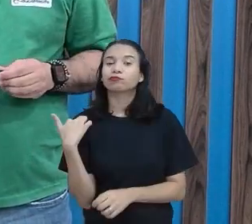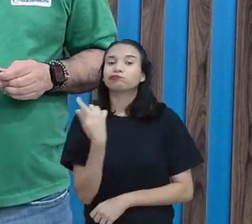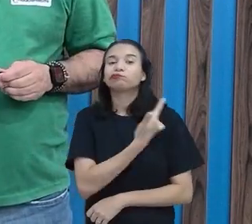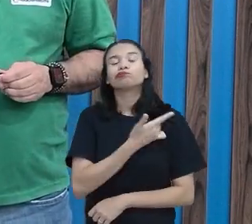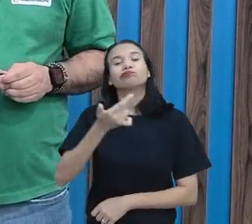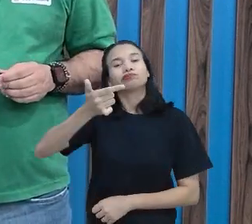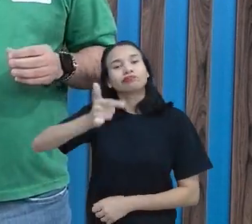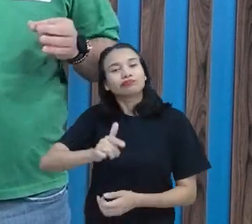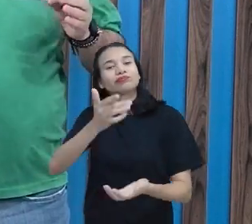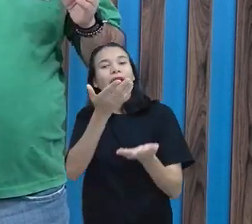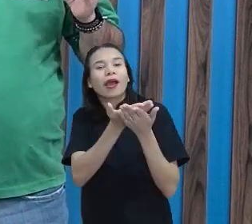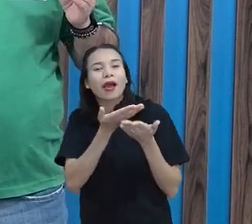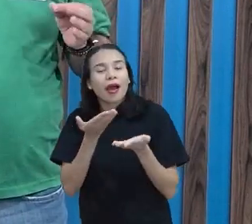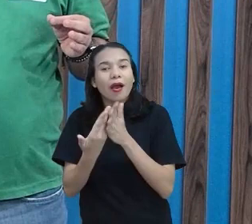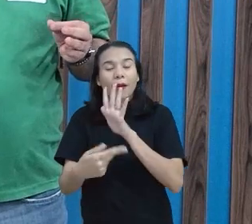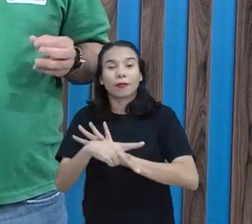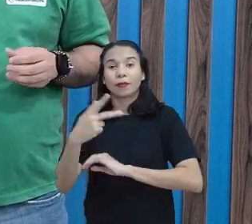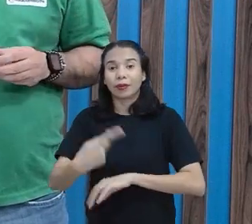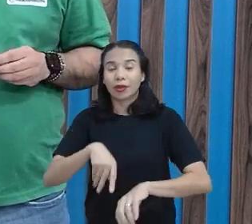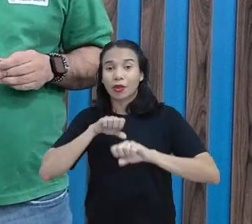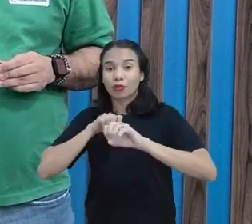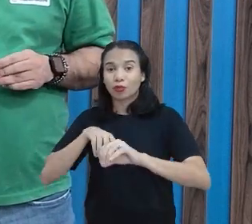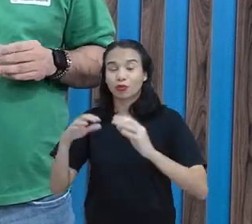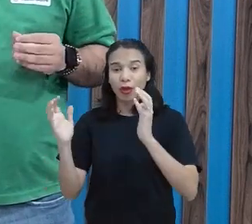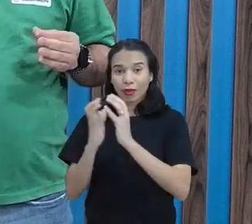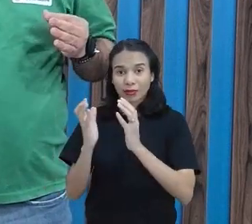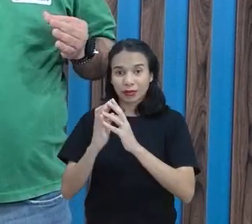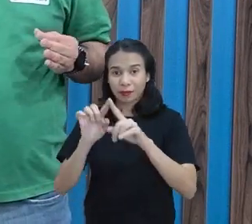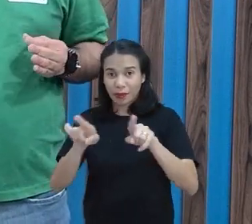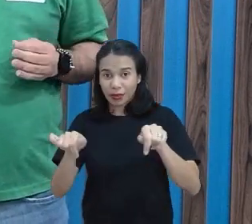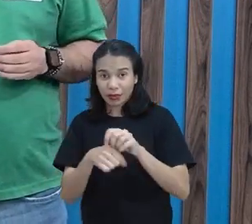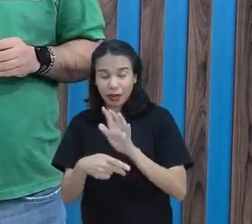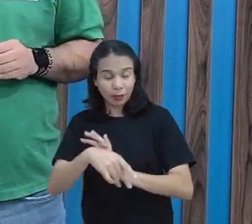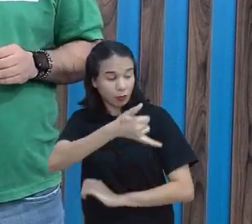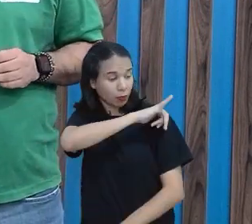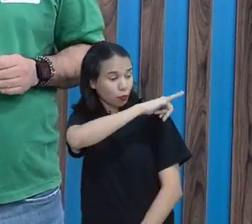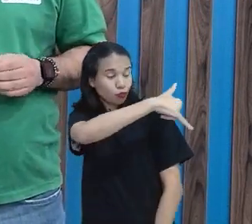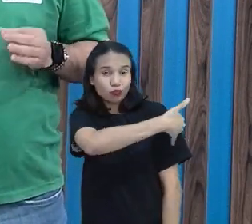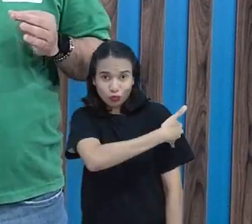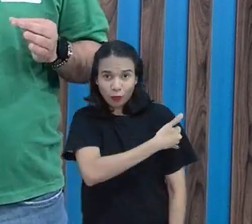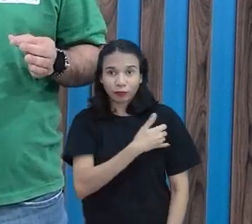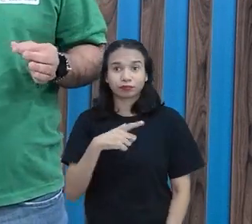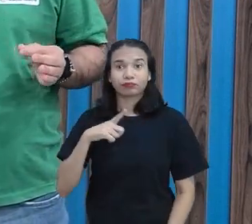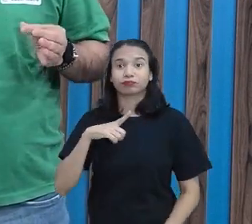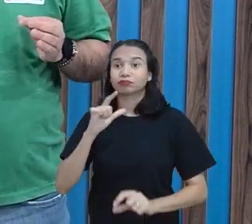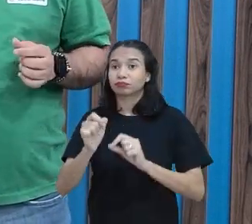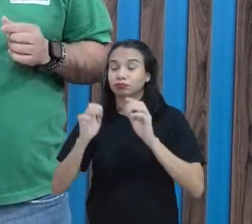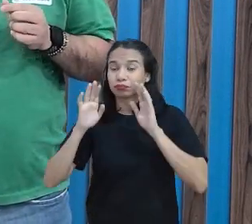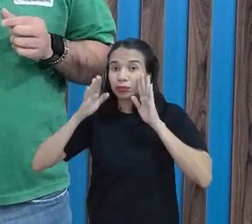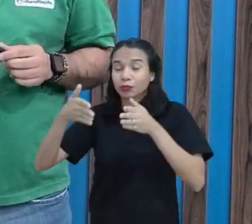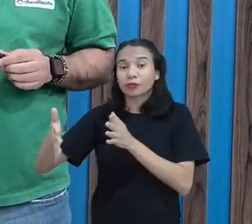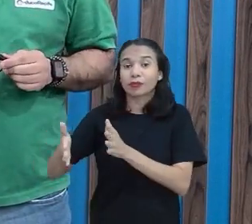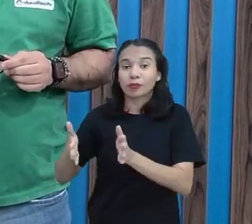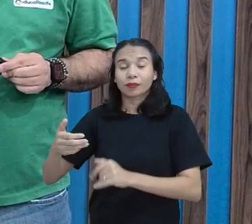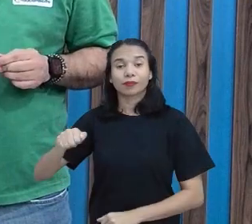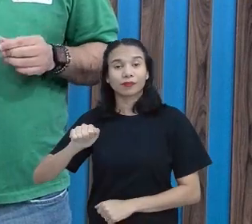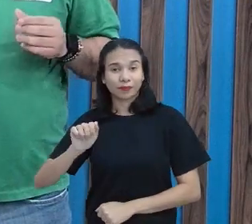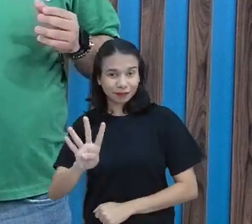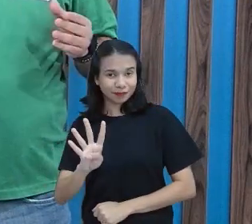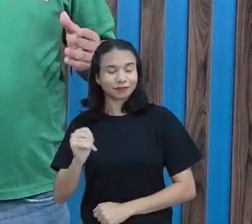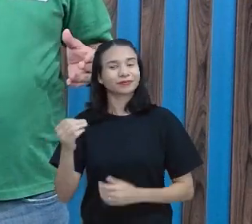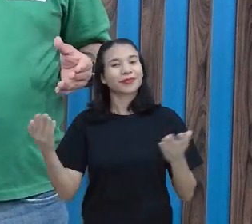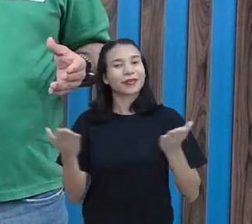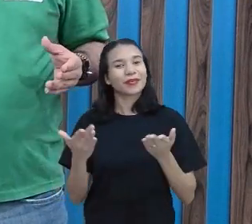mais uma aula do Educa Recife para as turmas de educação de jovens e adultos, especificamente as turmas do módulo 4.